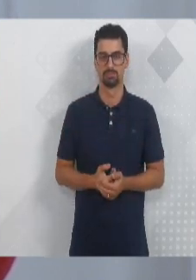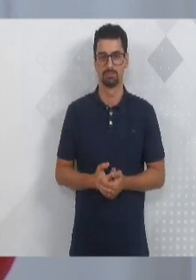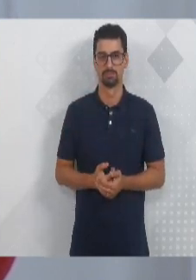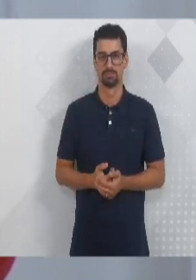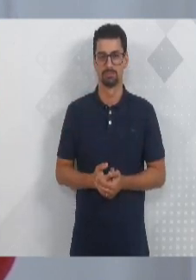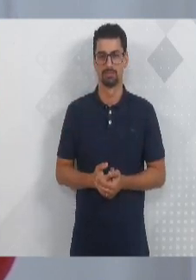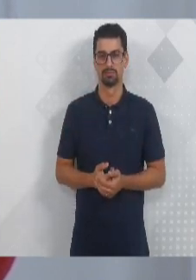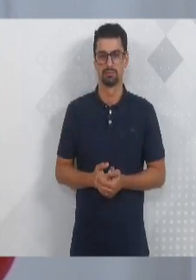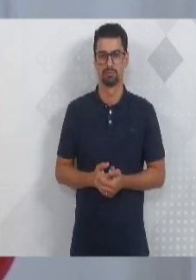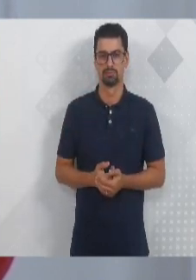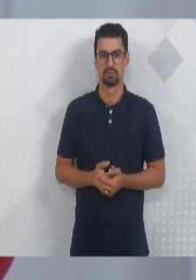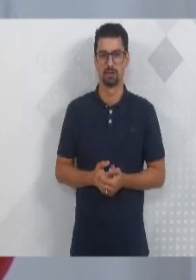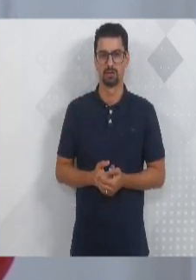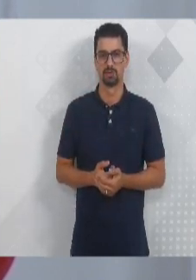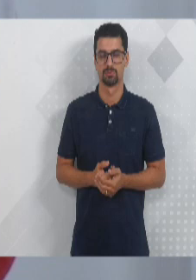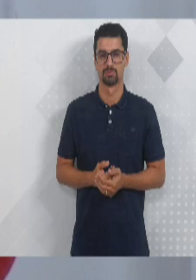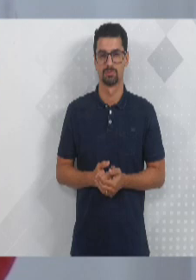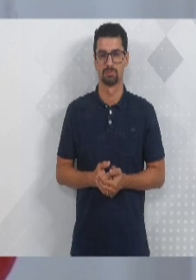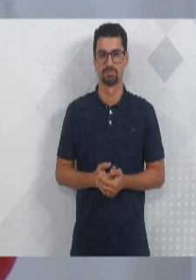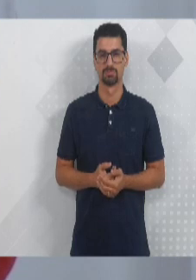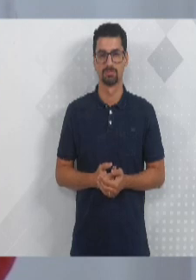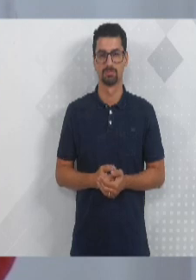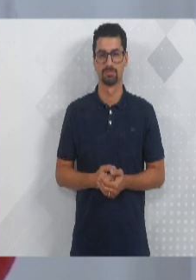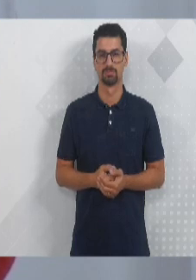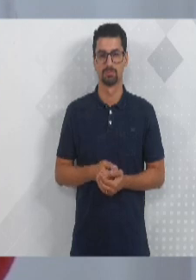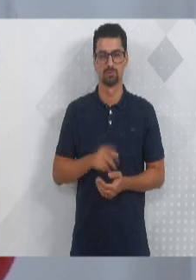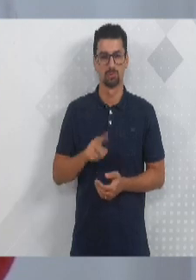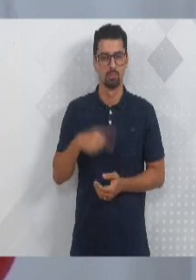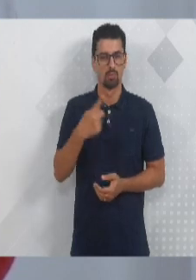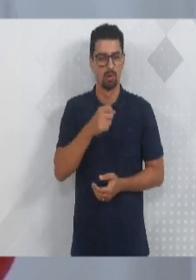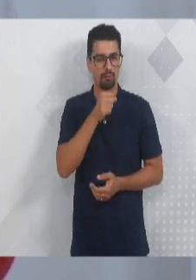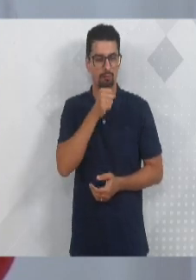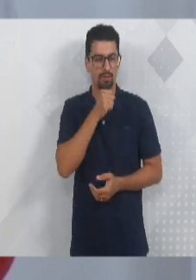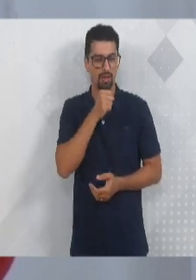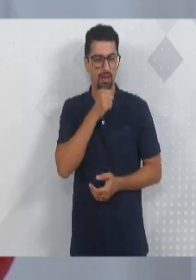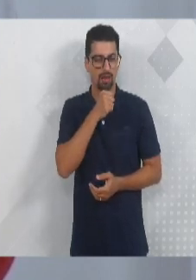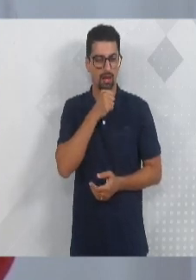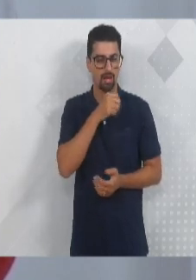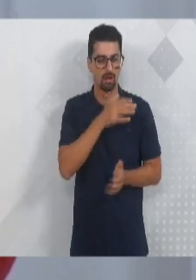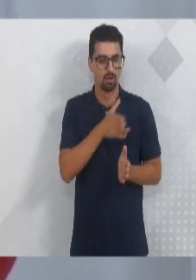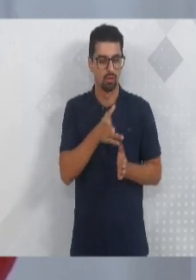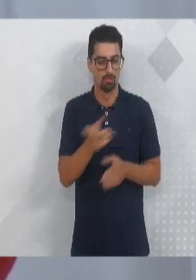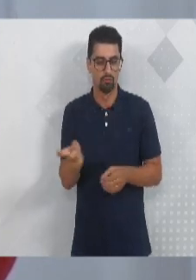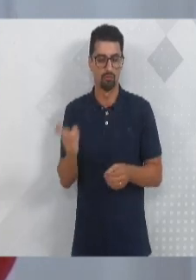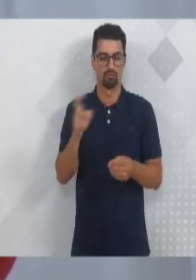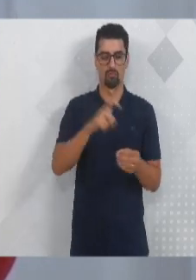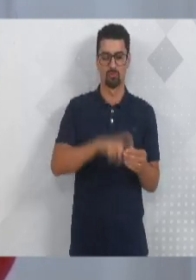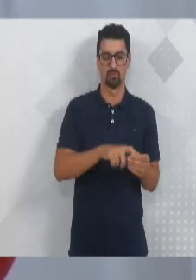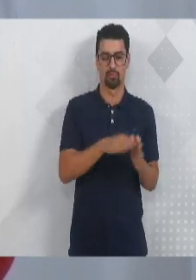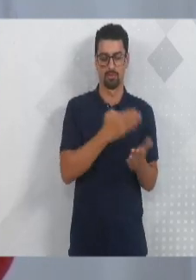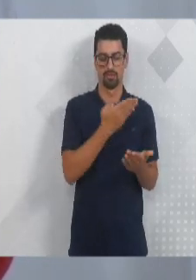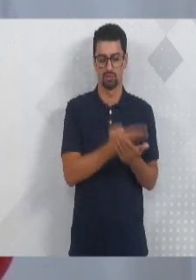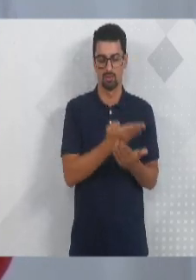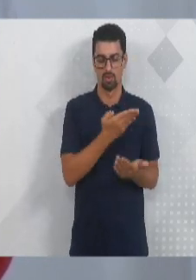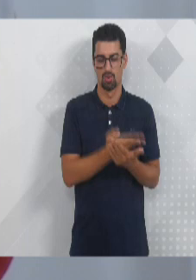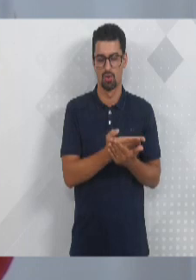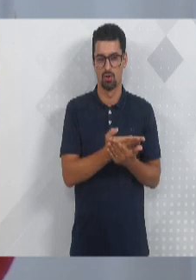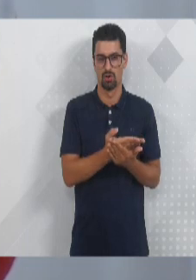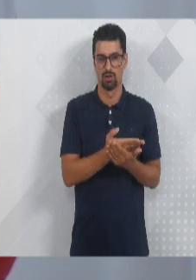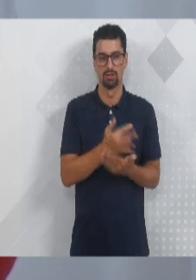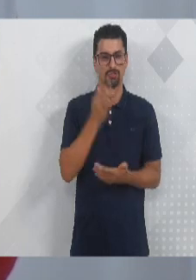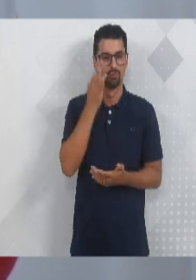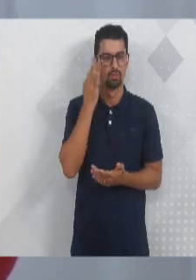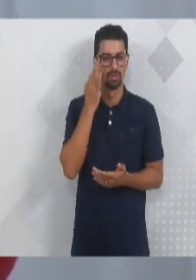idade mais avançada voltou para pro banco da escola como se diz voltou foi lá fazer faculdade na